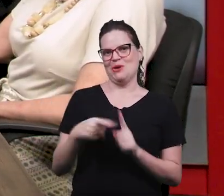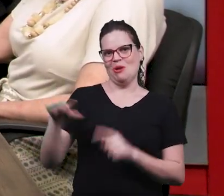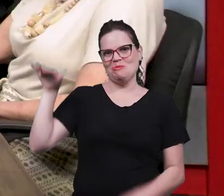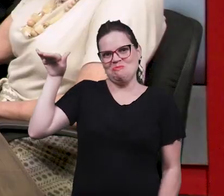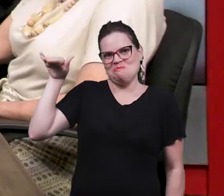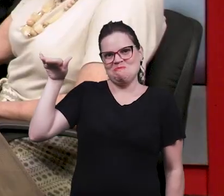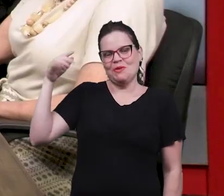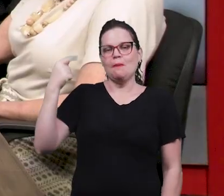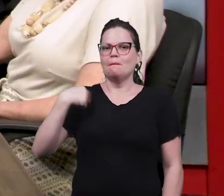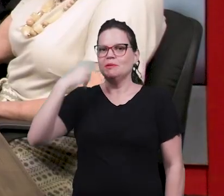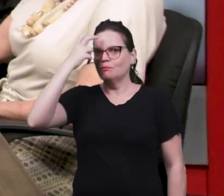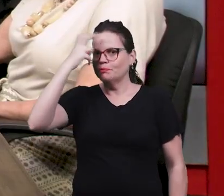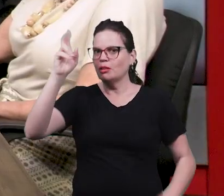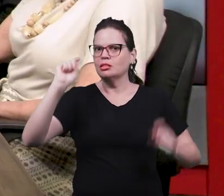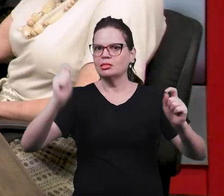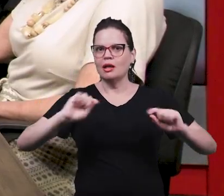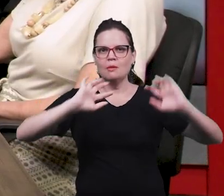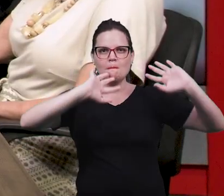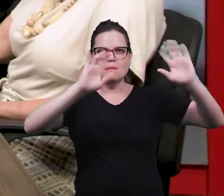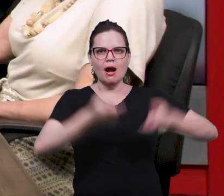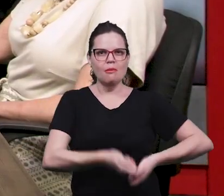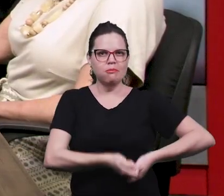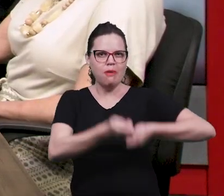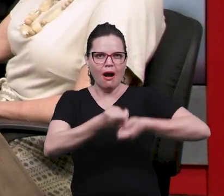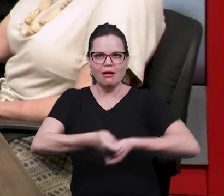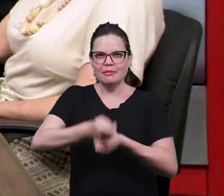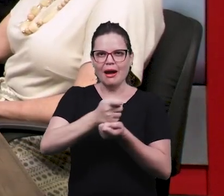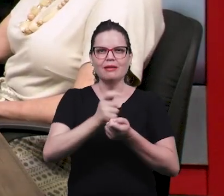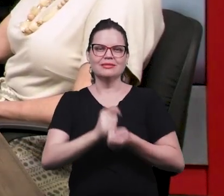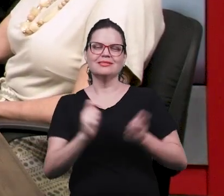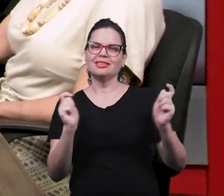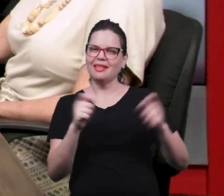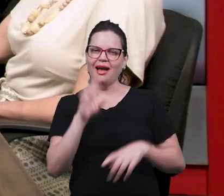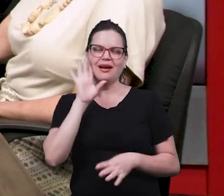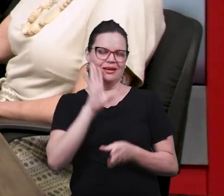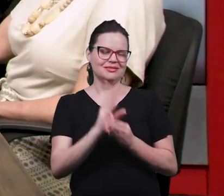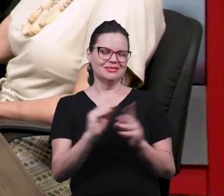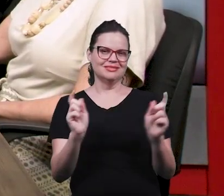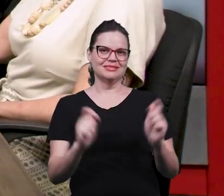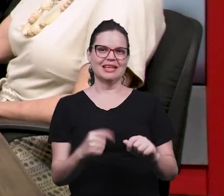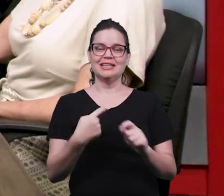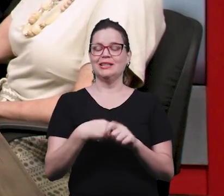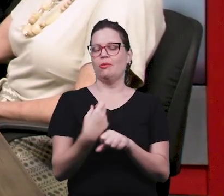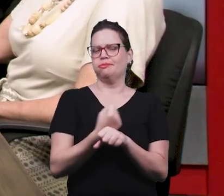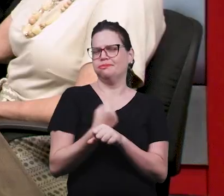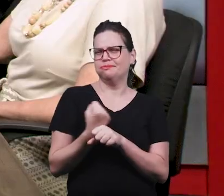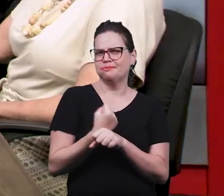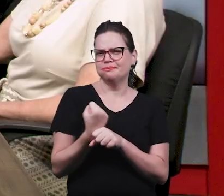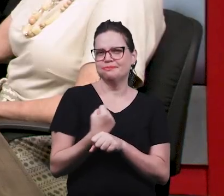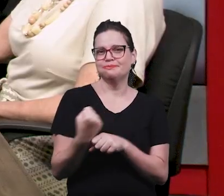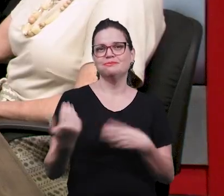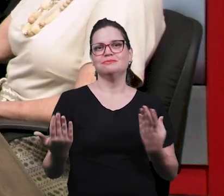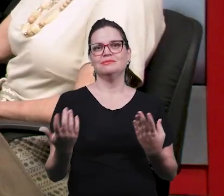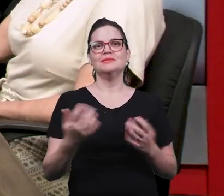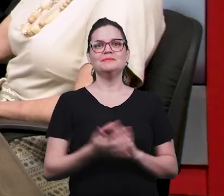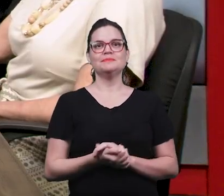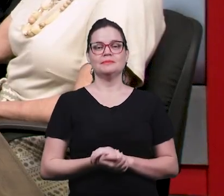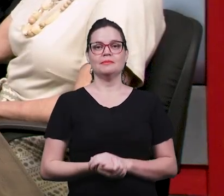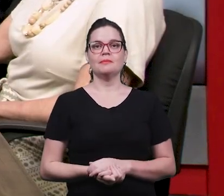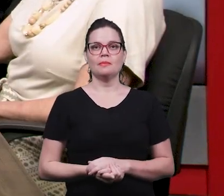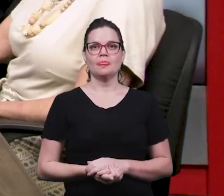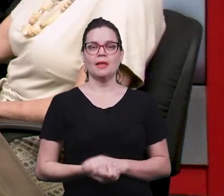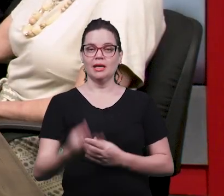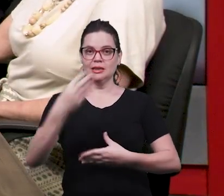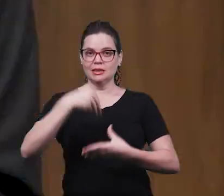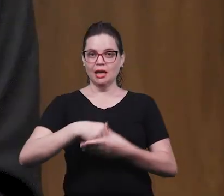sou muito alto, precisava ser inteligente, né, para jogar vôlei. Mas eu joguei muitos anos voleibol e, assim, tem um papel dentro